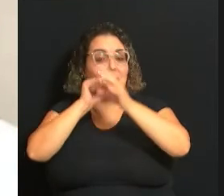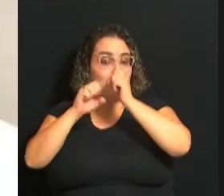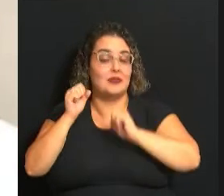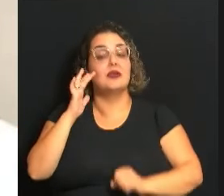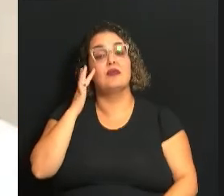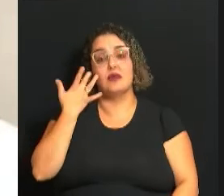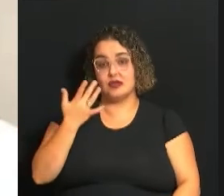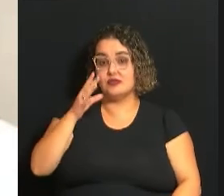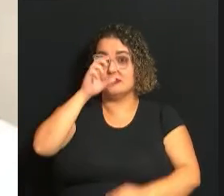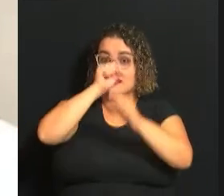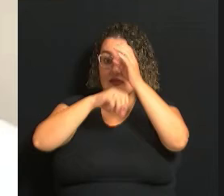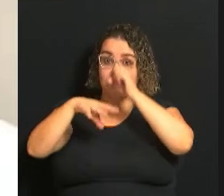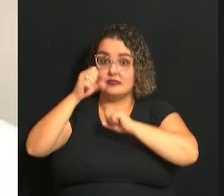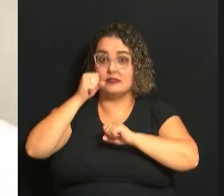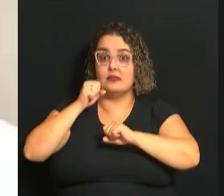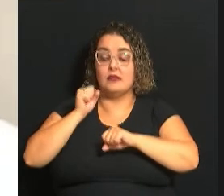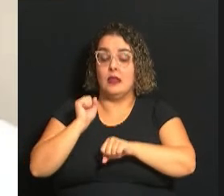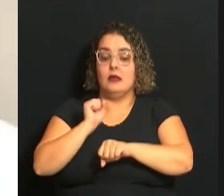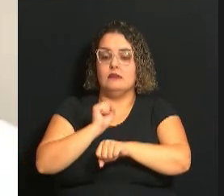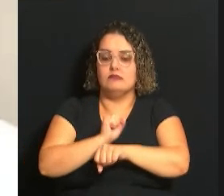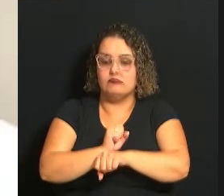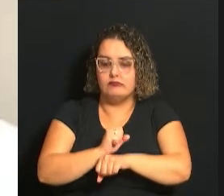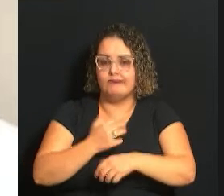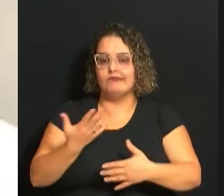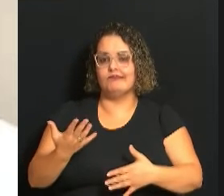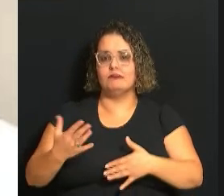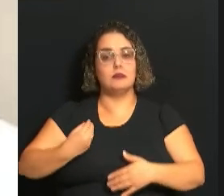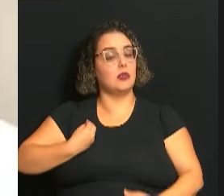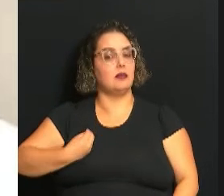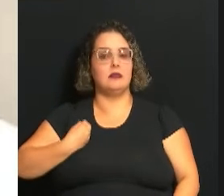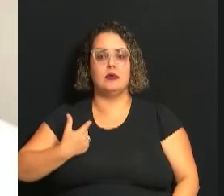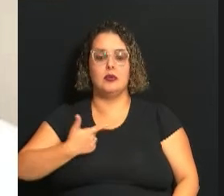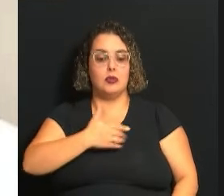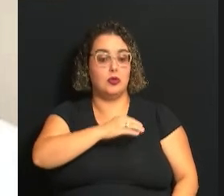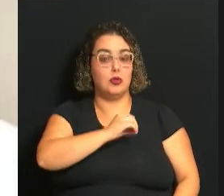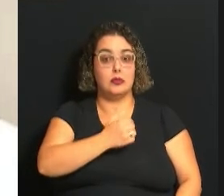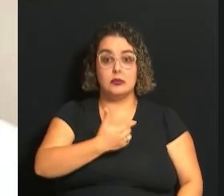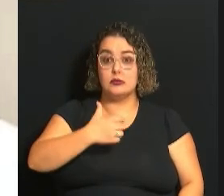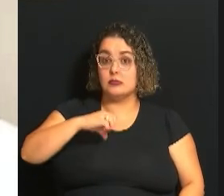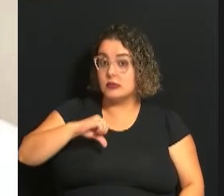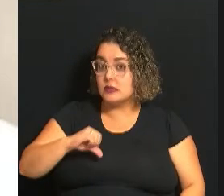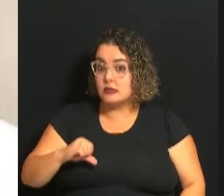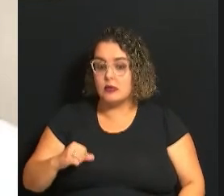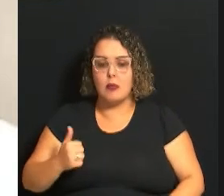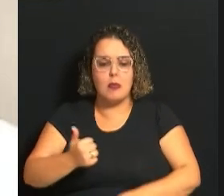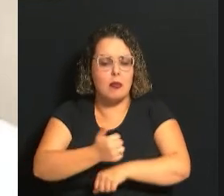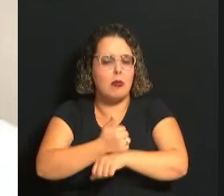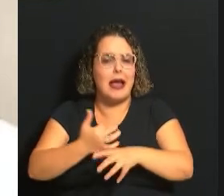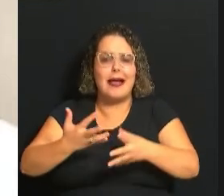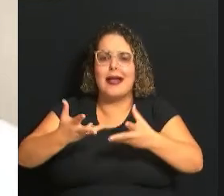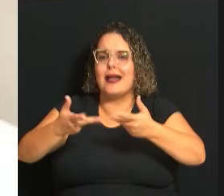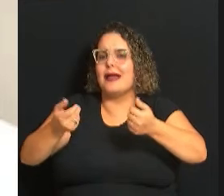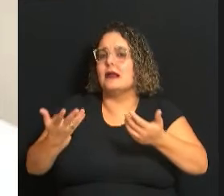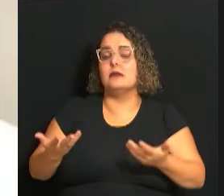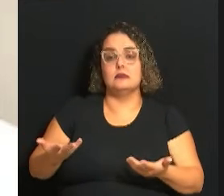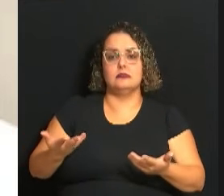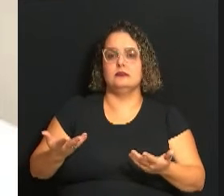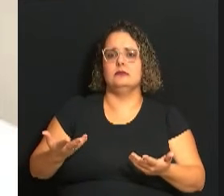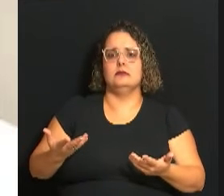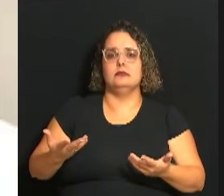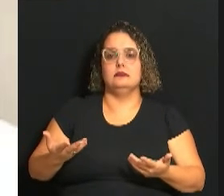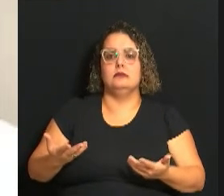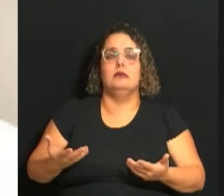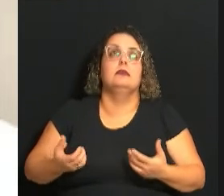eu tive que dar um break na minha vida. 2019 foi um ano incrível para mim profissionalmente, mas eu estava numa